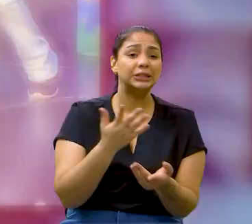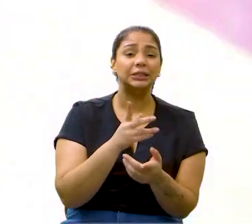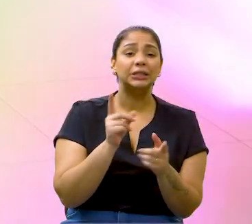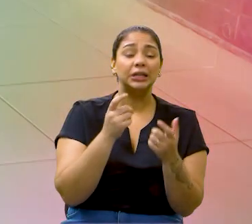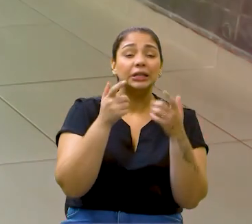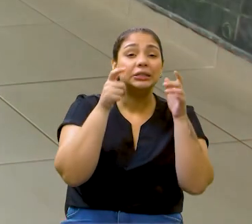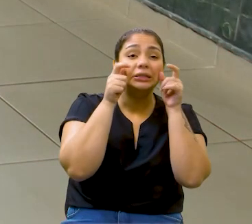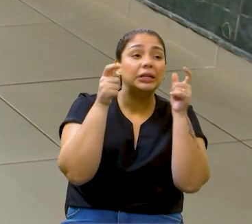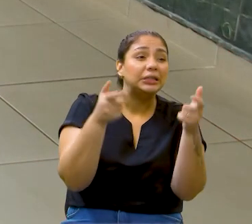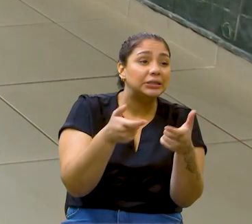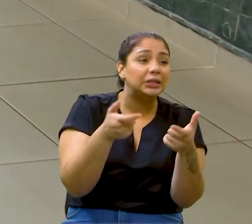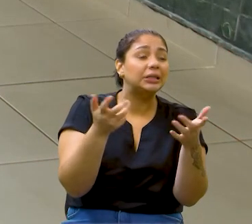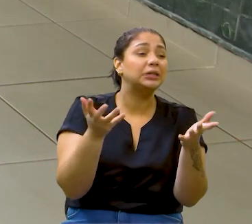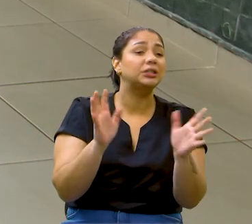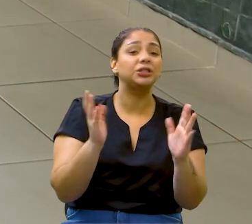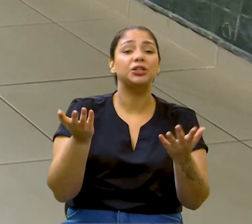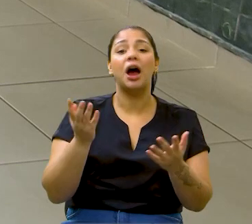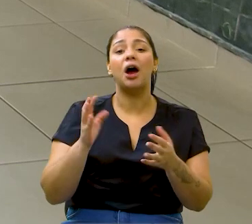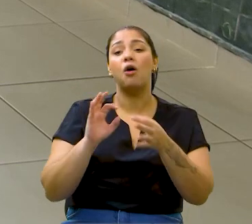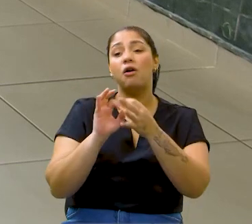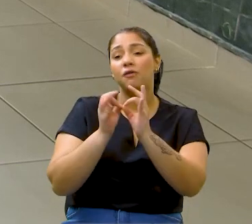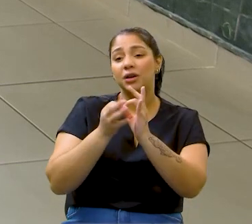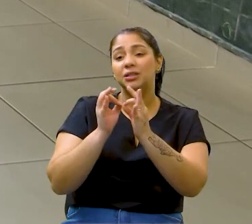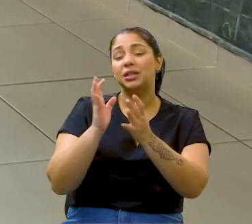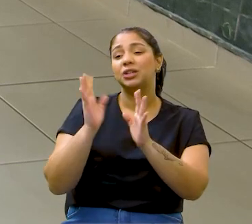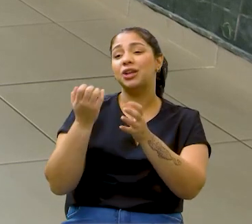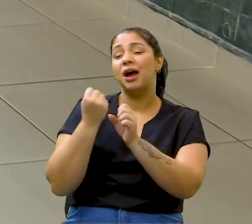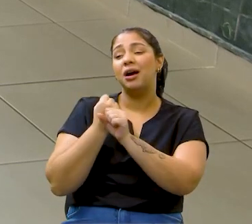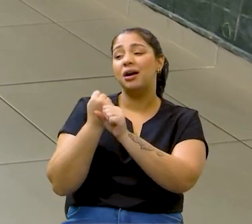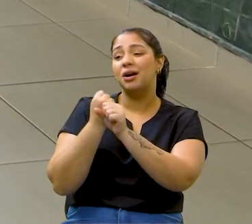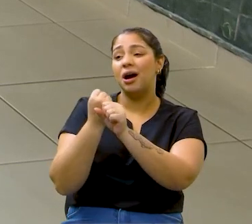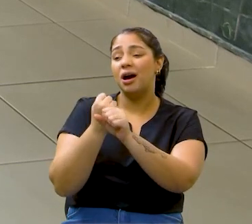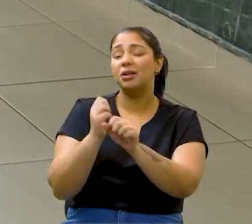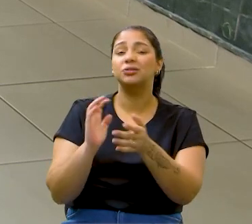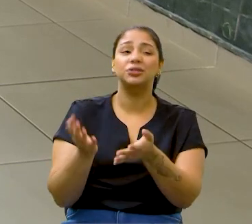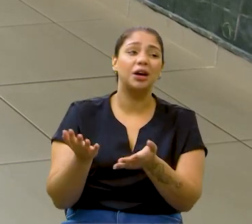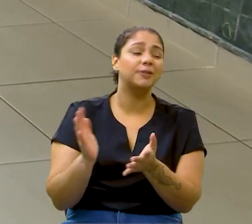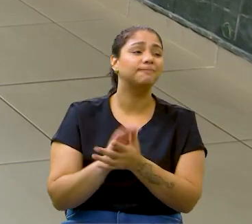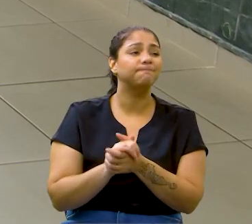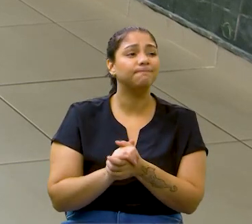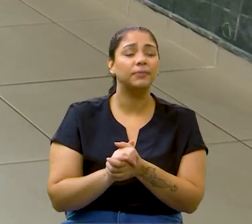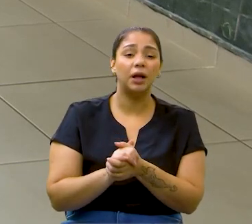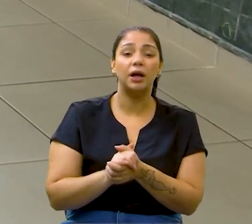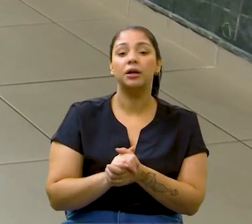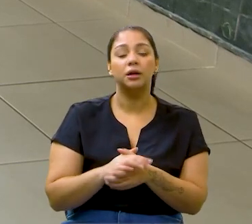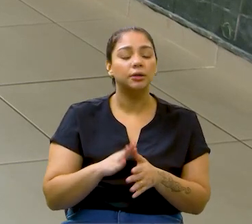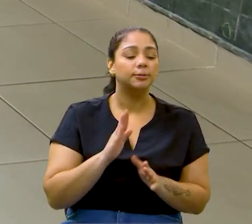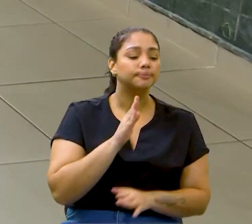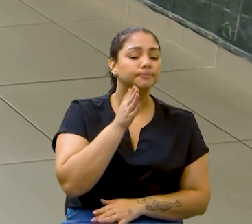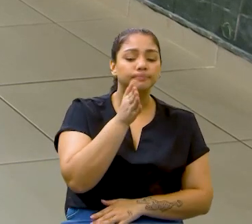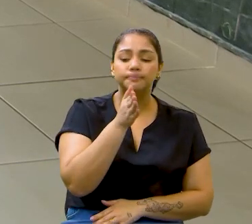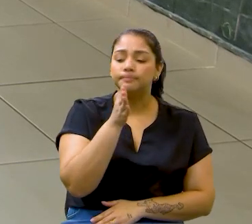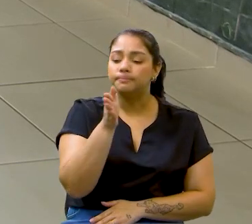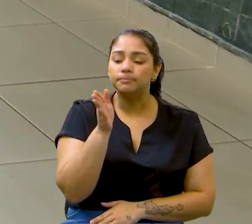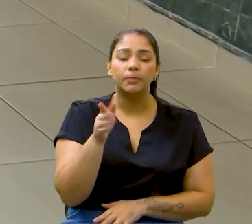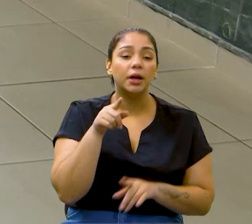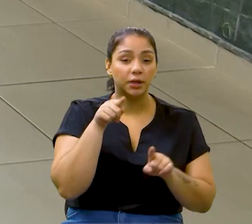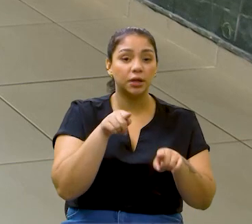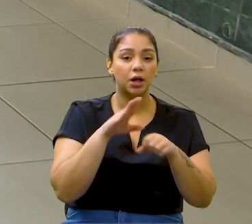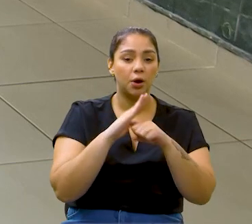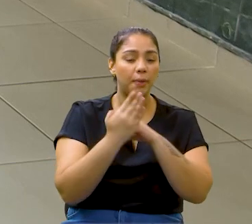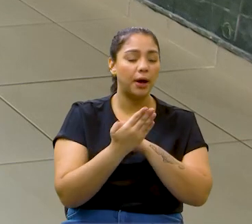que interessava, né? Aquelas oficinas eles já fizeram muitos anos e a gente percebia, fazendo visitas à